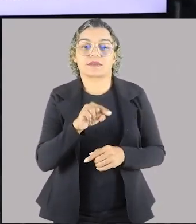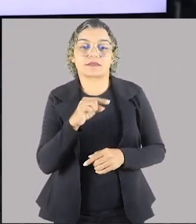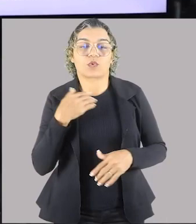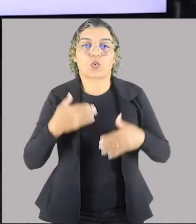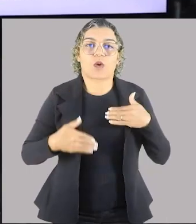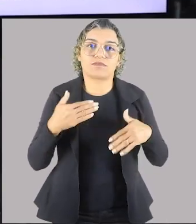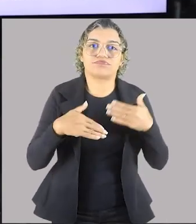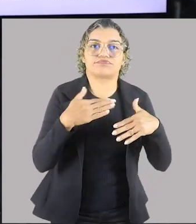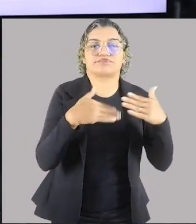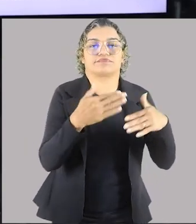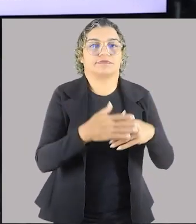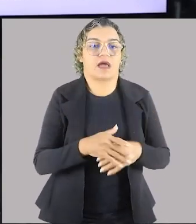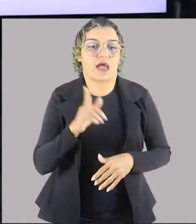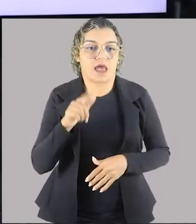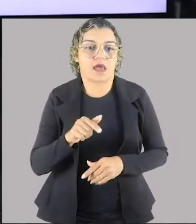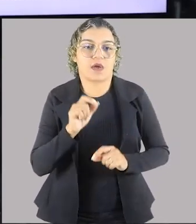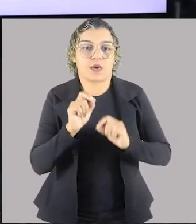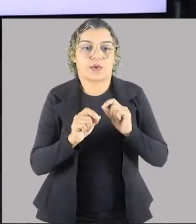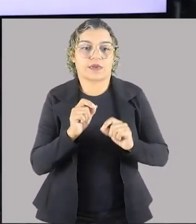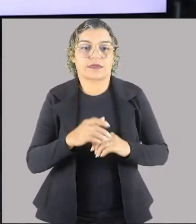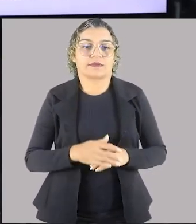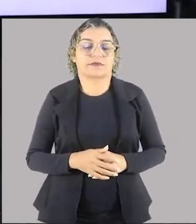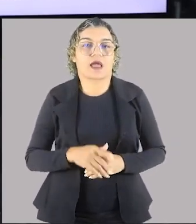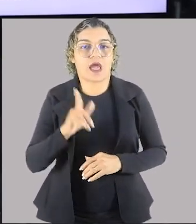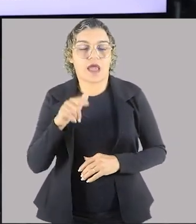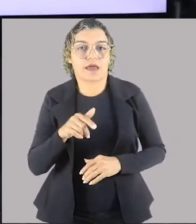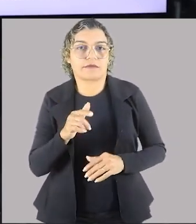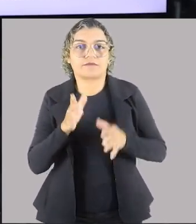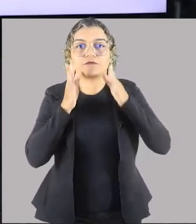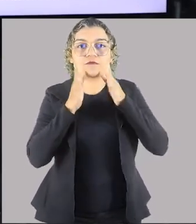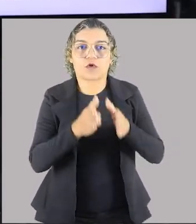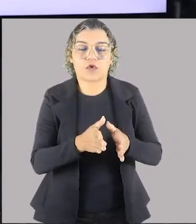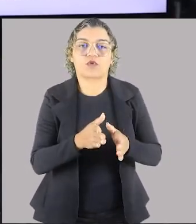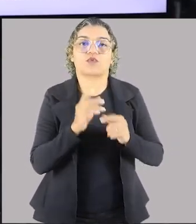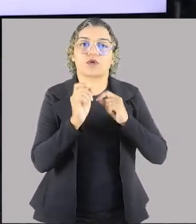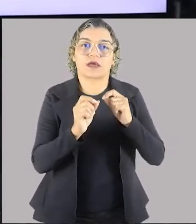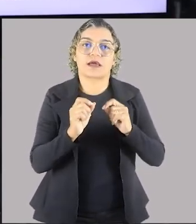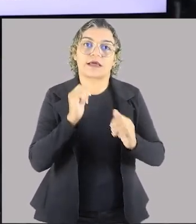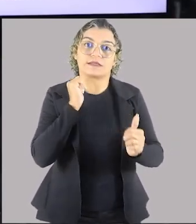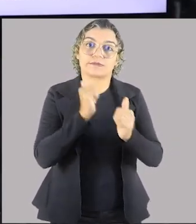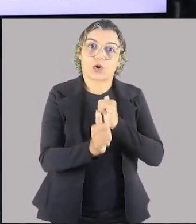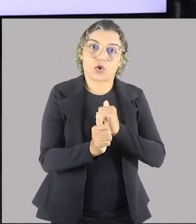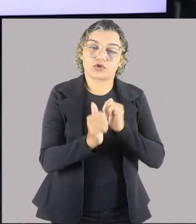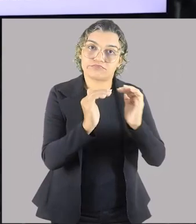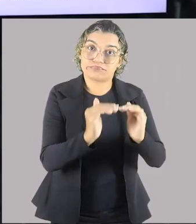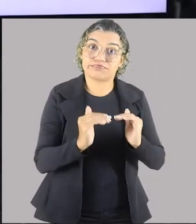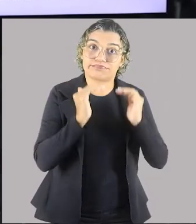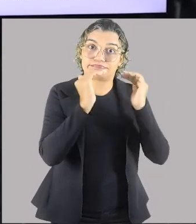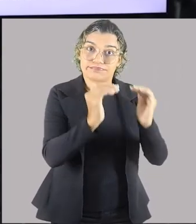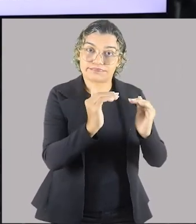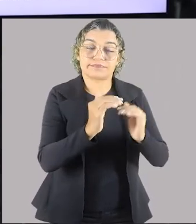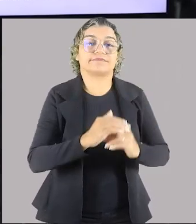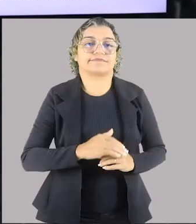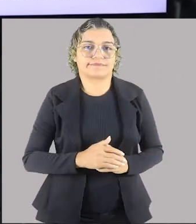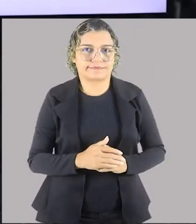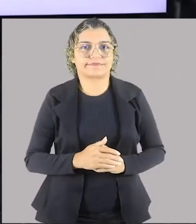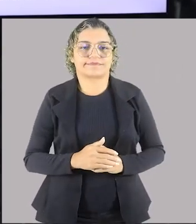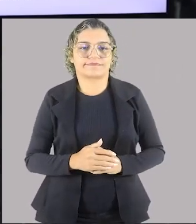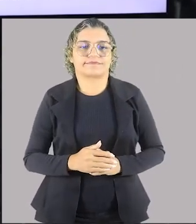a performance, ela tem a ver com esporte de alto rendimento. Tá? Ela tem a ver com